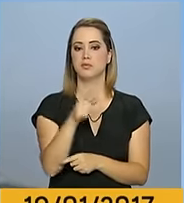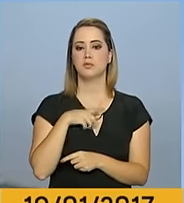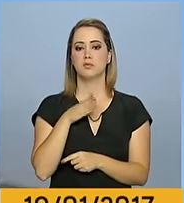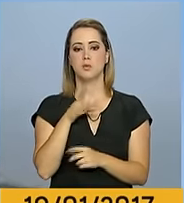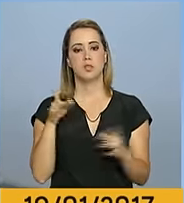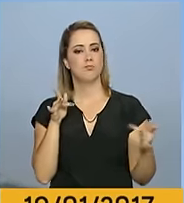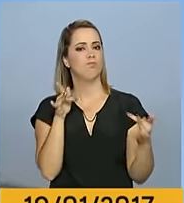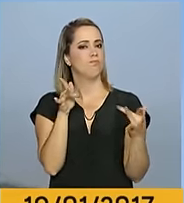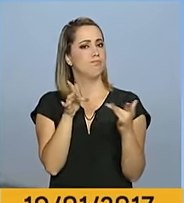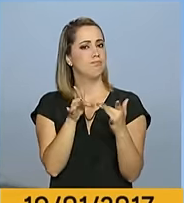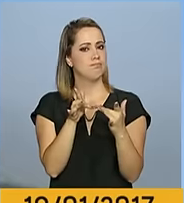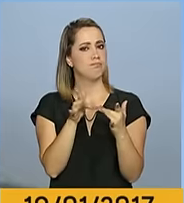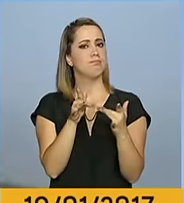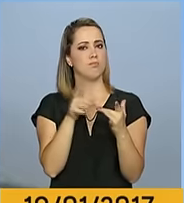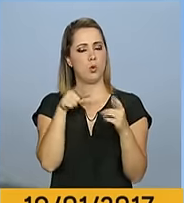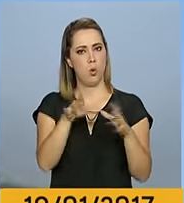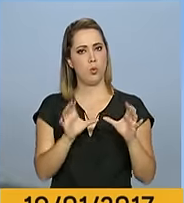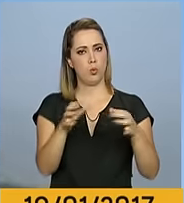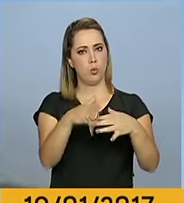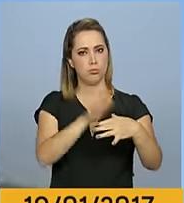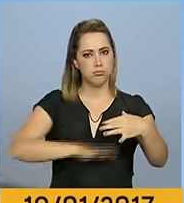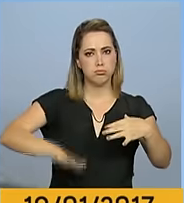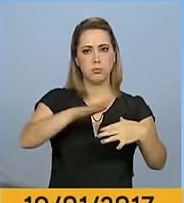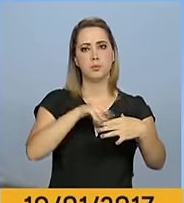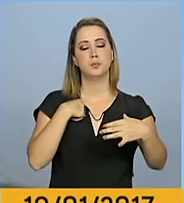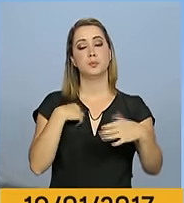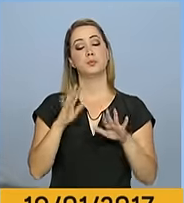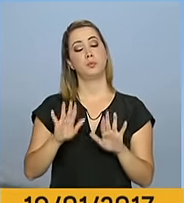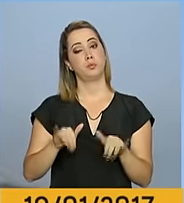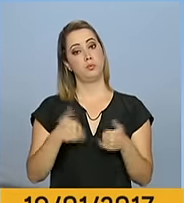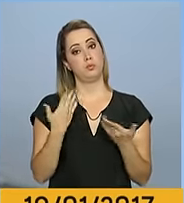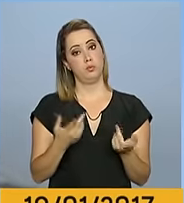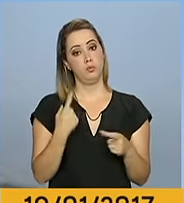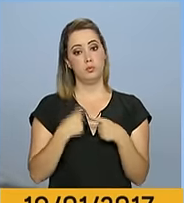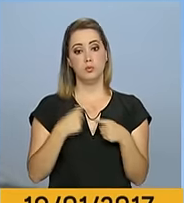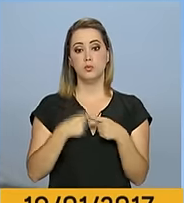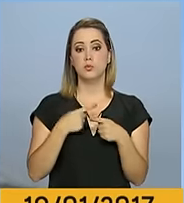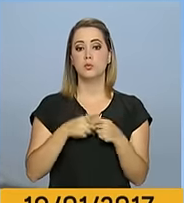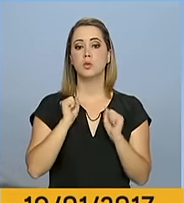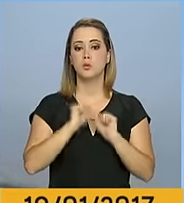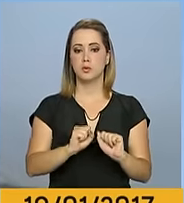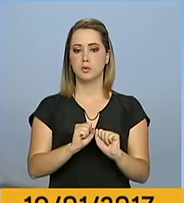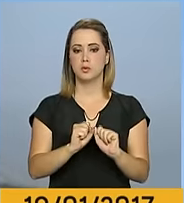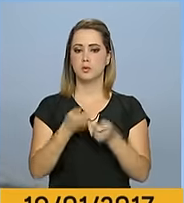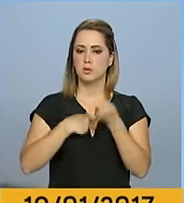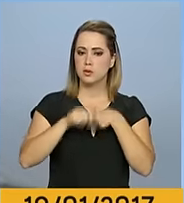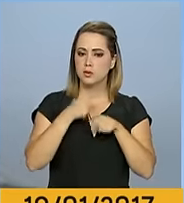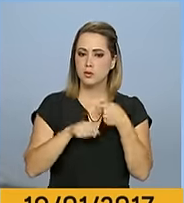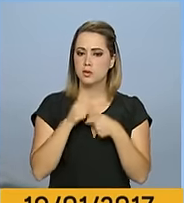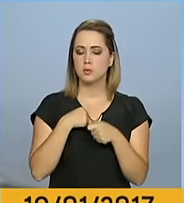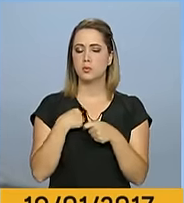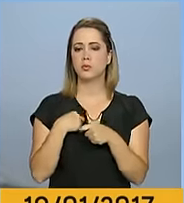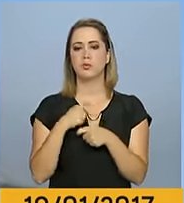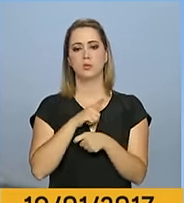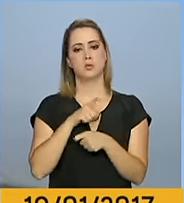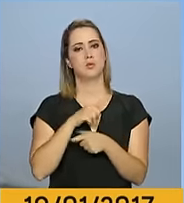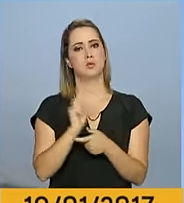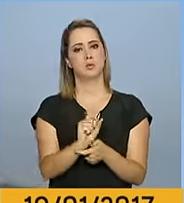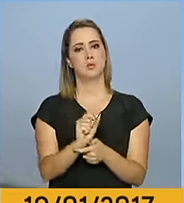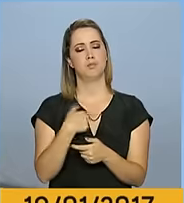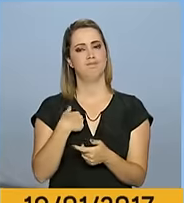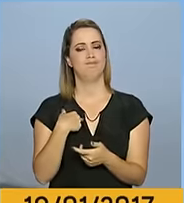me conectei com essa área, não é? Porque é a área que garante a economia. Convenhamos, nós pegamos o